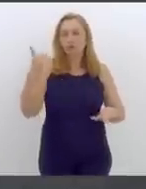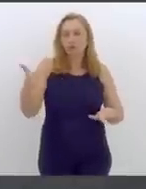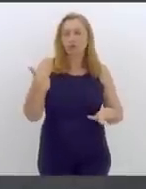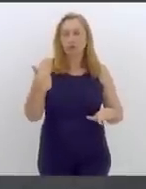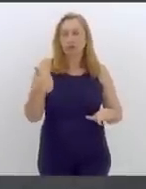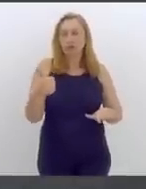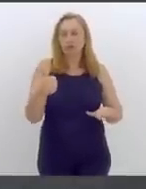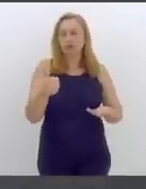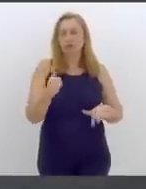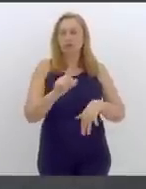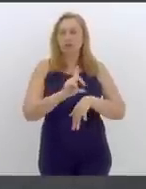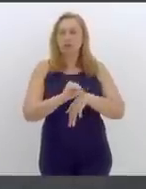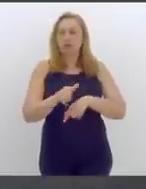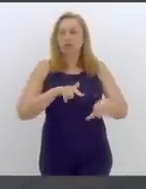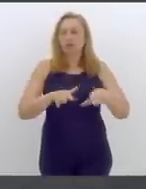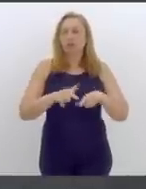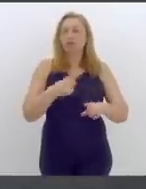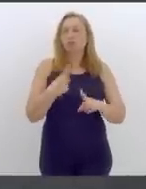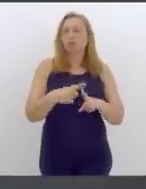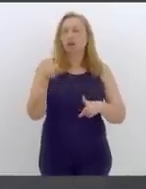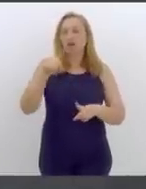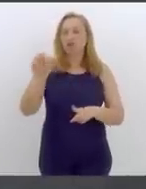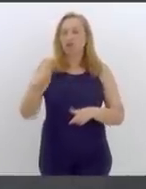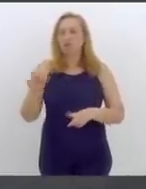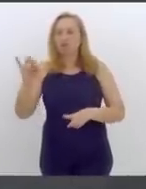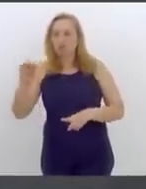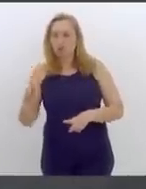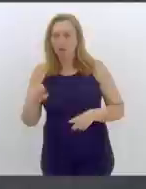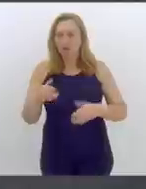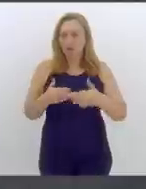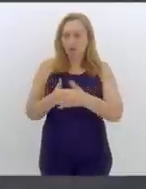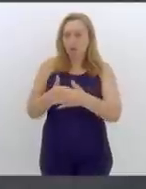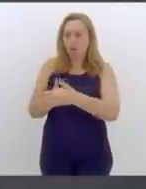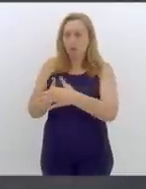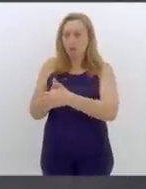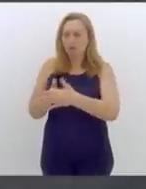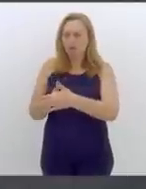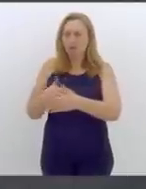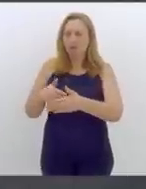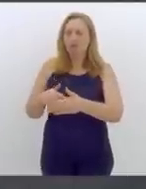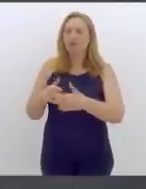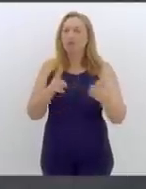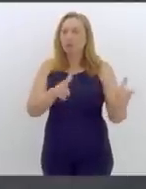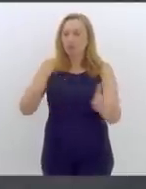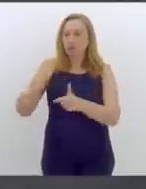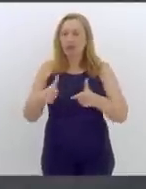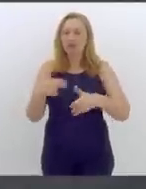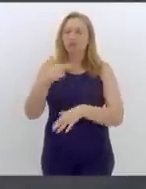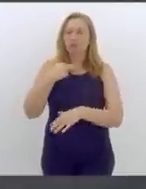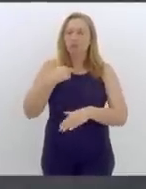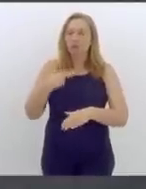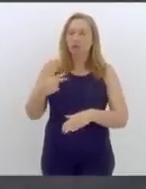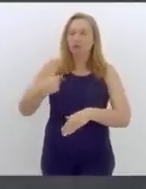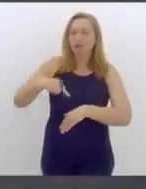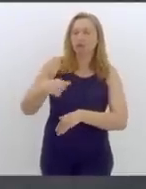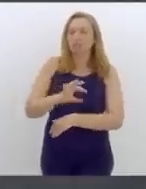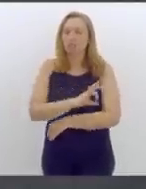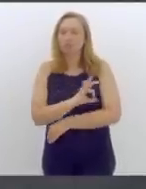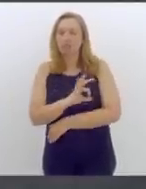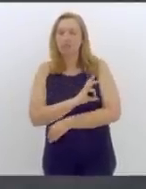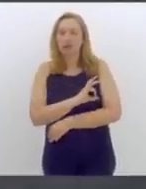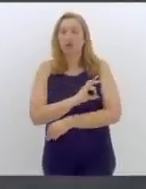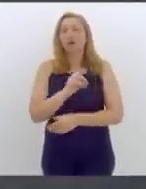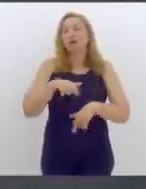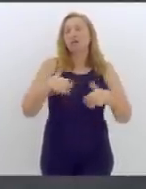a zona norte está dominada de barricada territórios não são alcançados pelos policiamento então só para policiamento tá